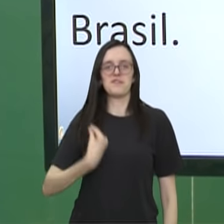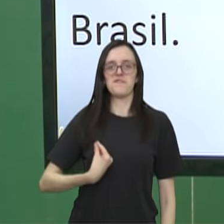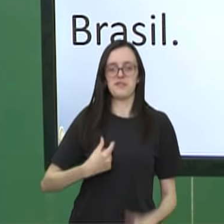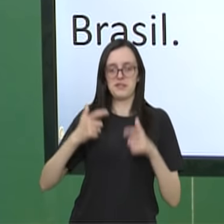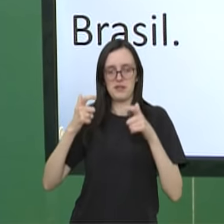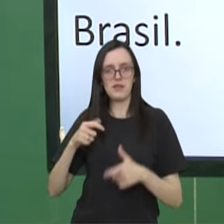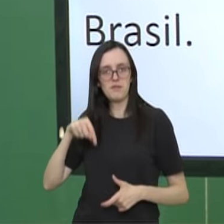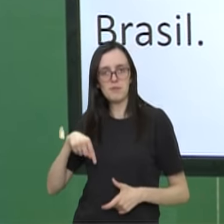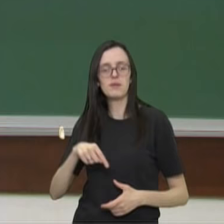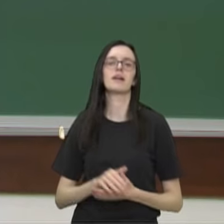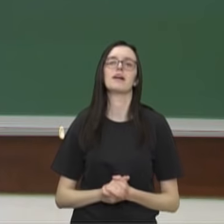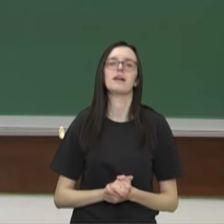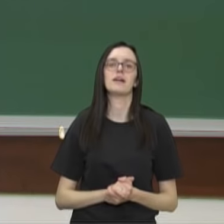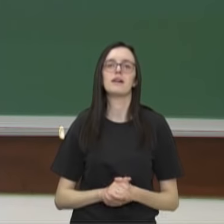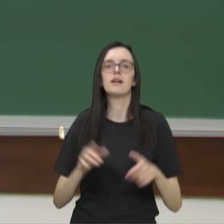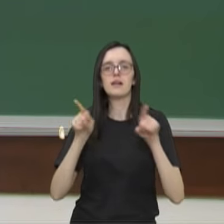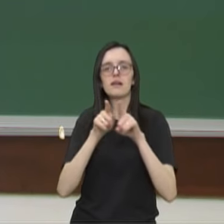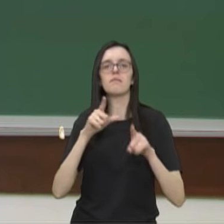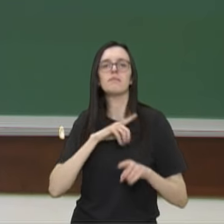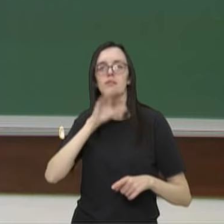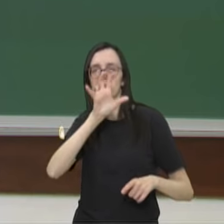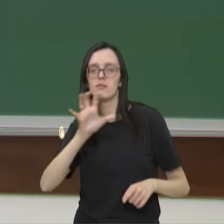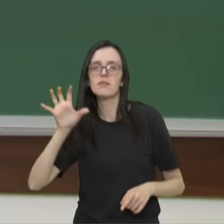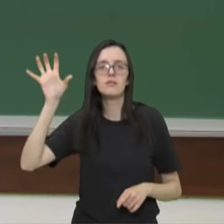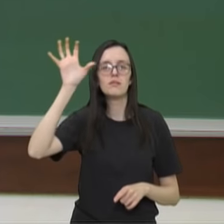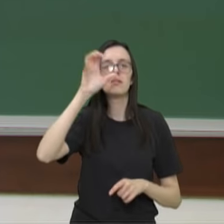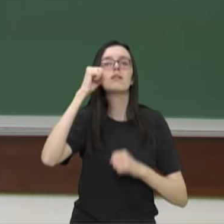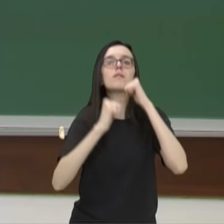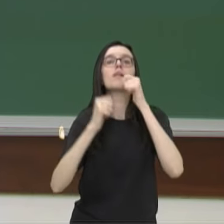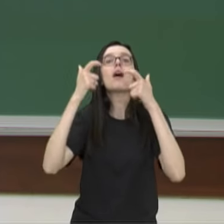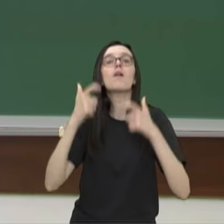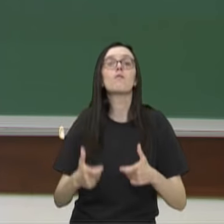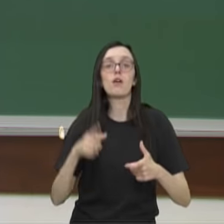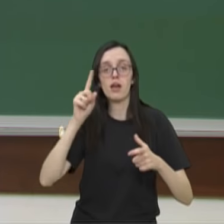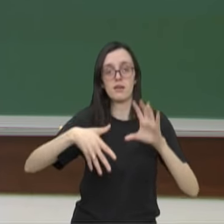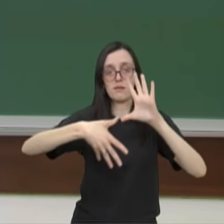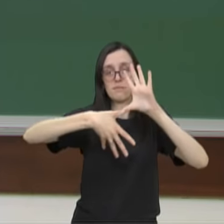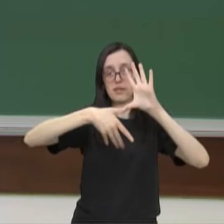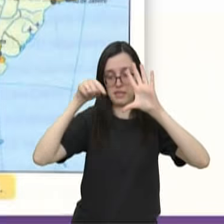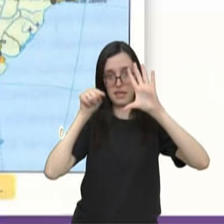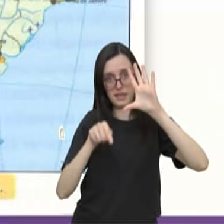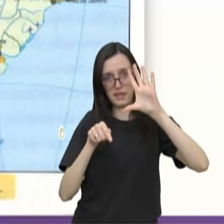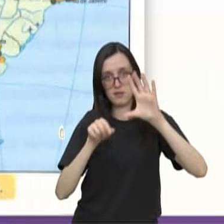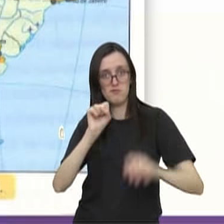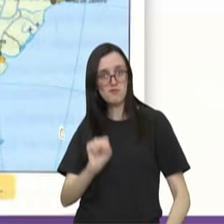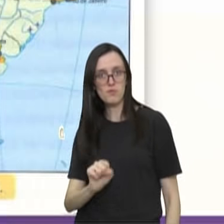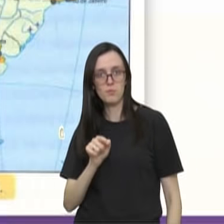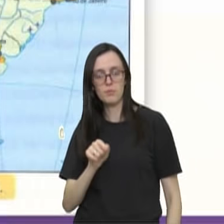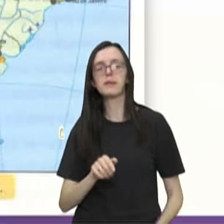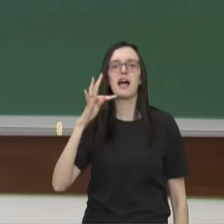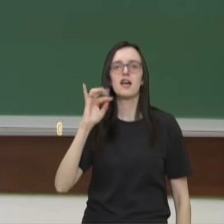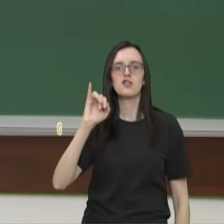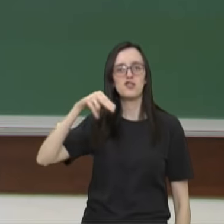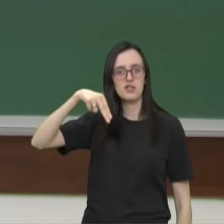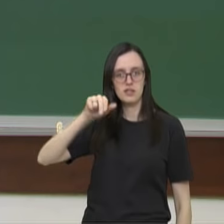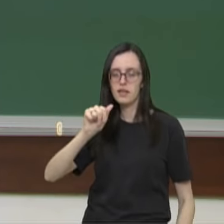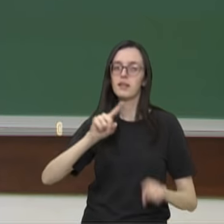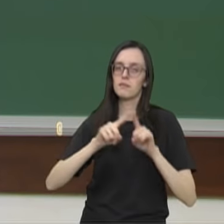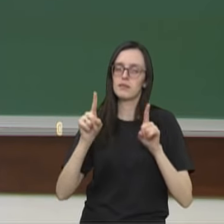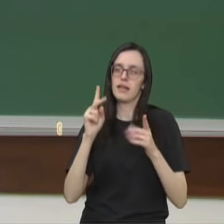nossa localidade temos as regiões industriais onde na américa do sul ok mas o que nós queremos